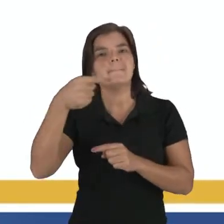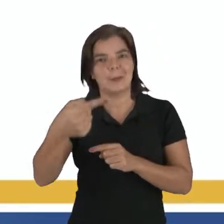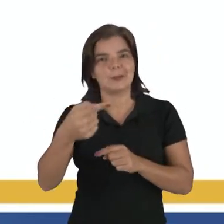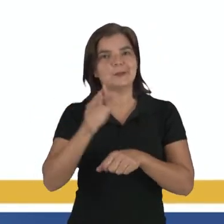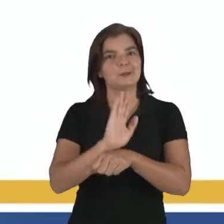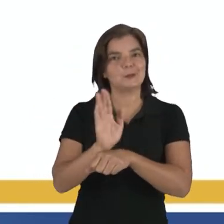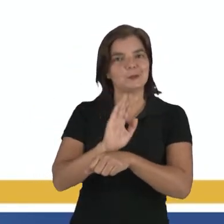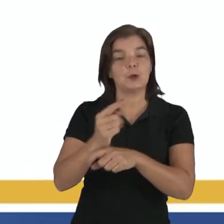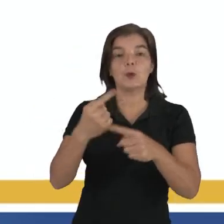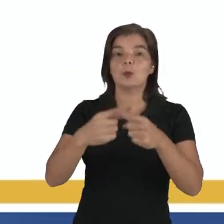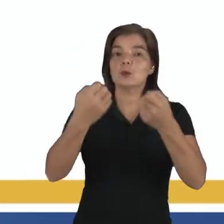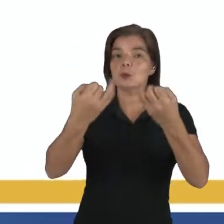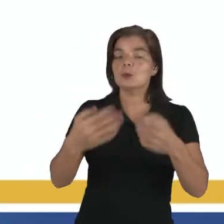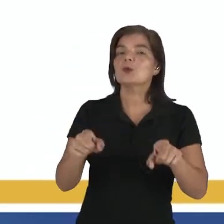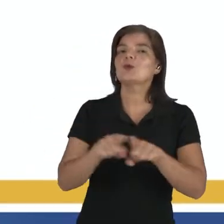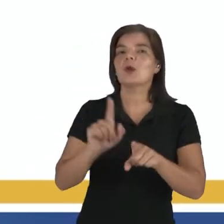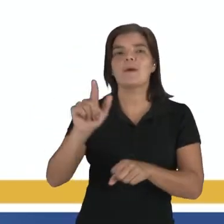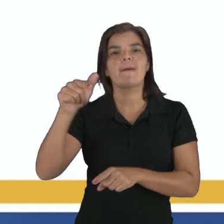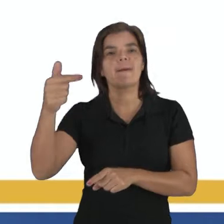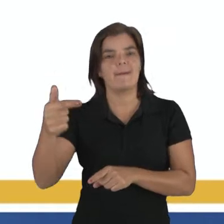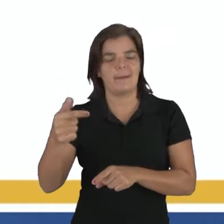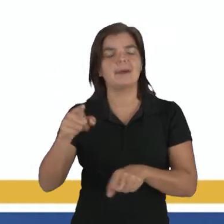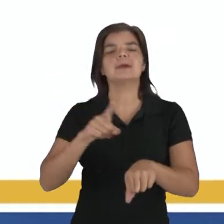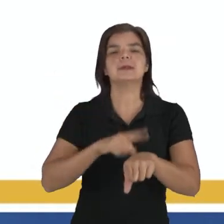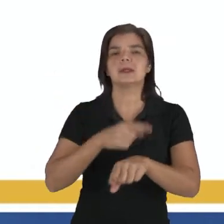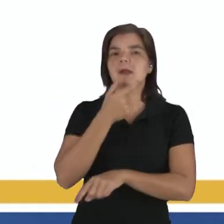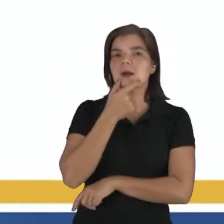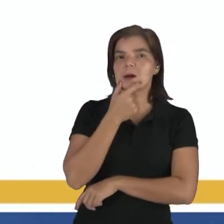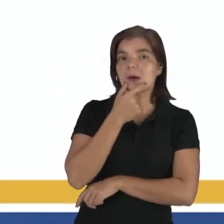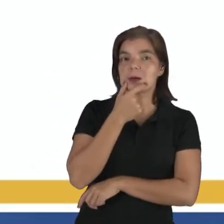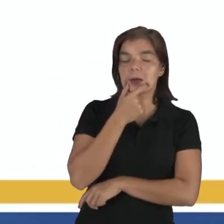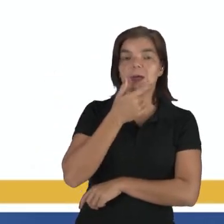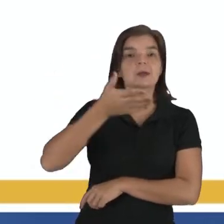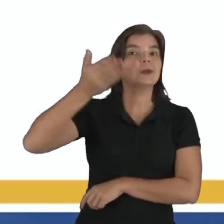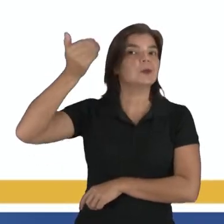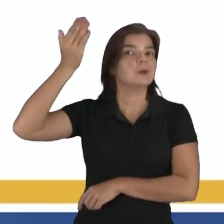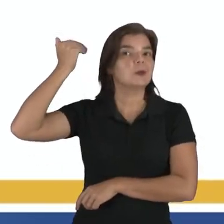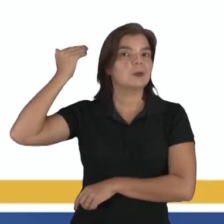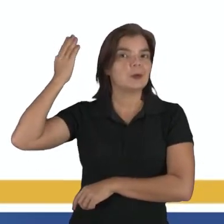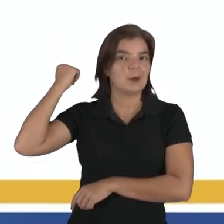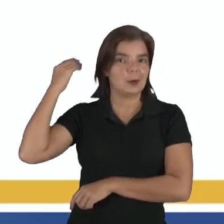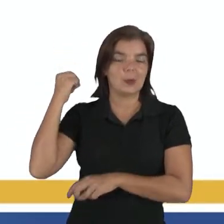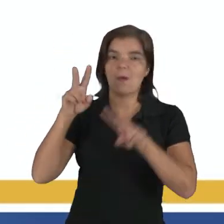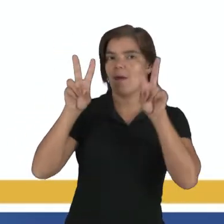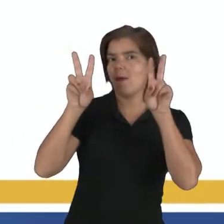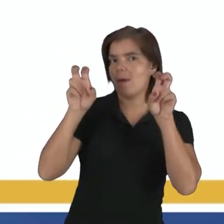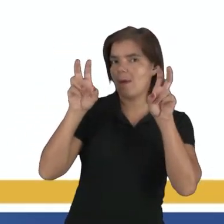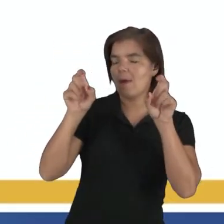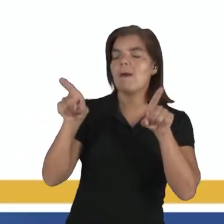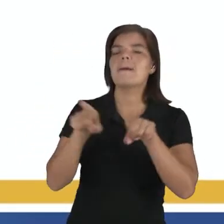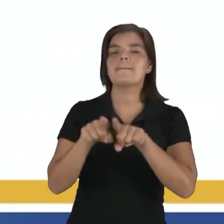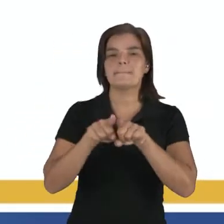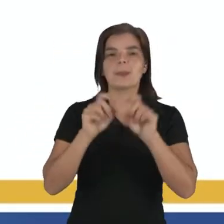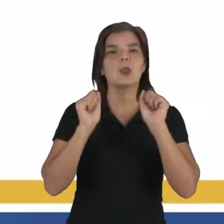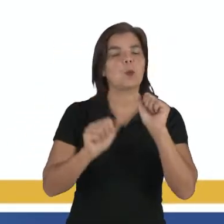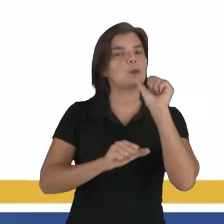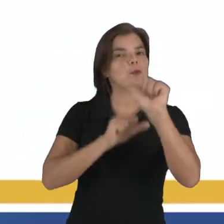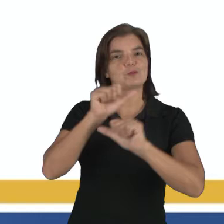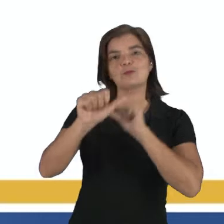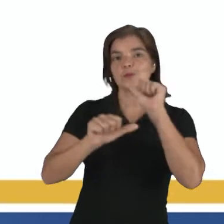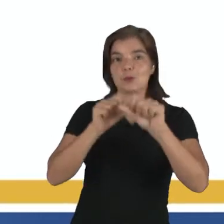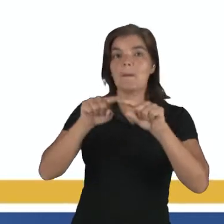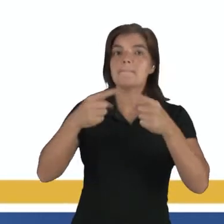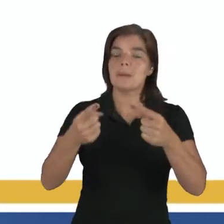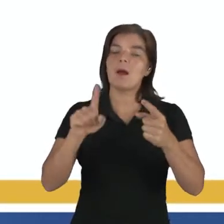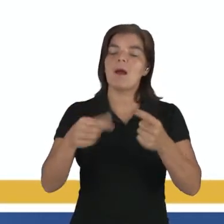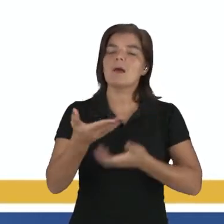filme. Eu estou falando isso, pessoal, porque existem outros tempos em inglês que o passado, entre aspas, assim, pode ser modificado. Não o